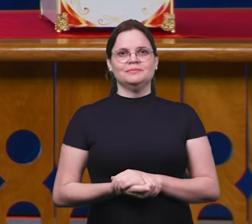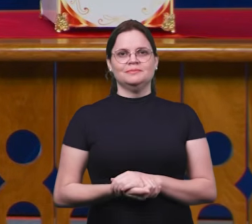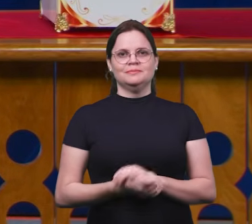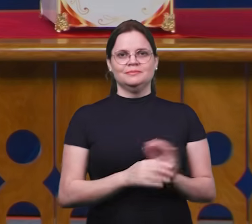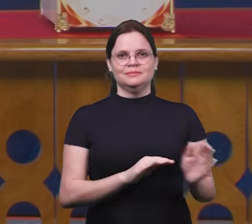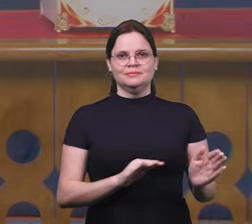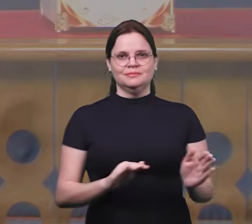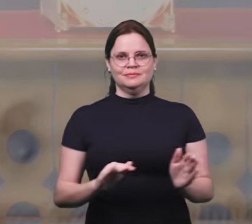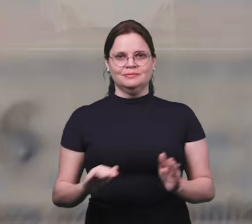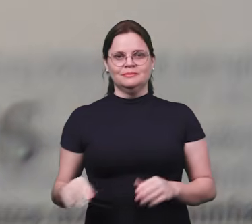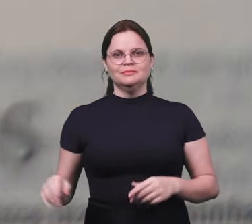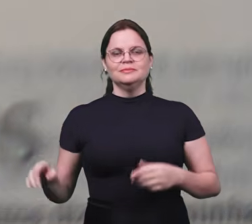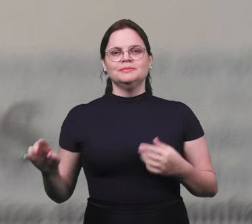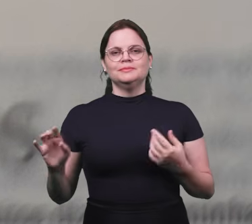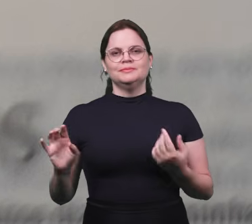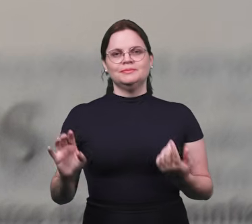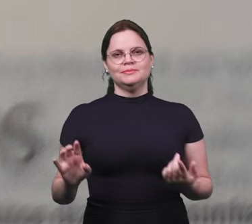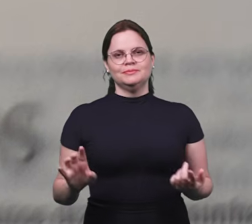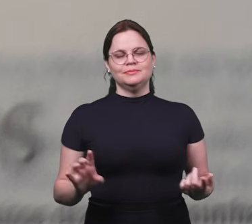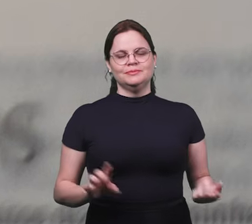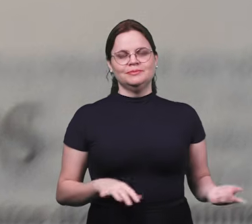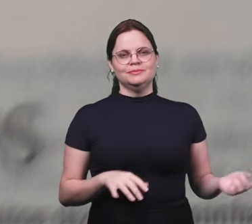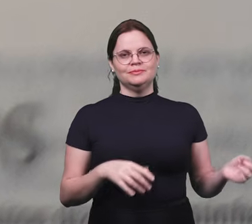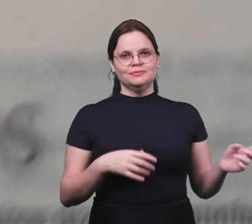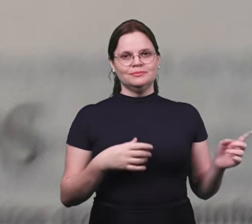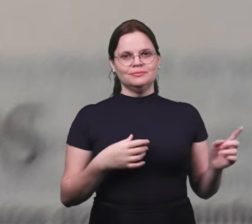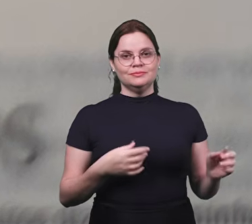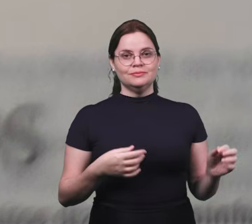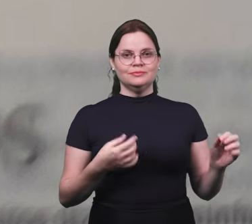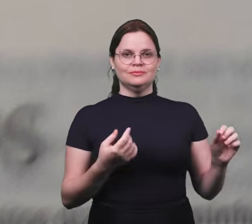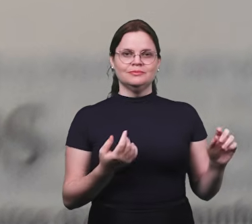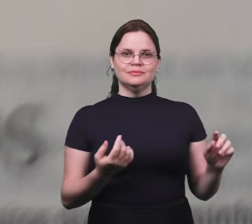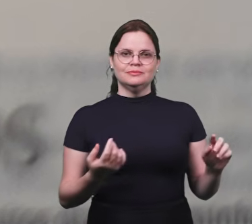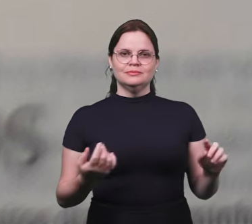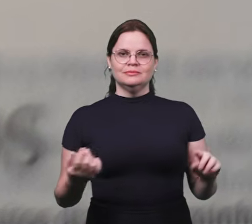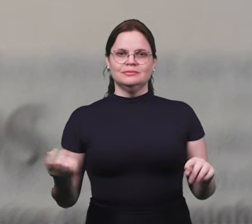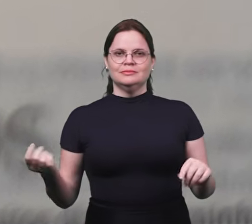palavra. Quem é como tu,